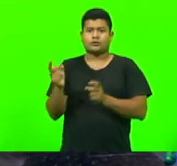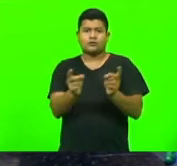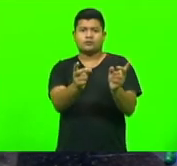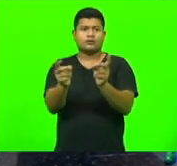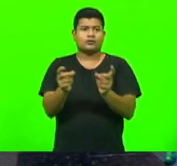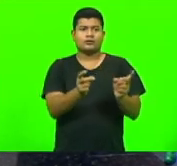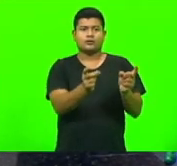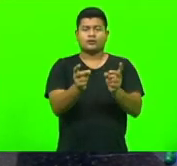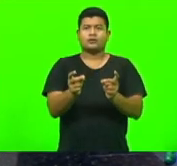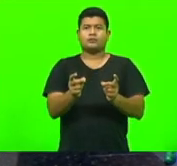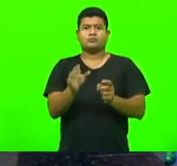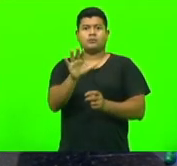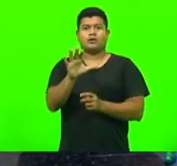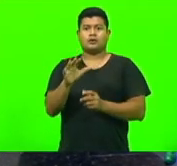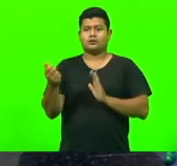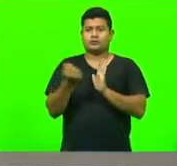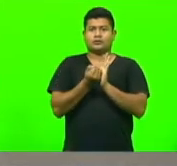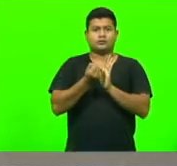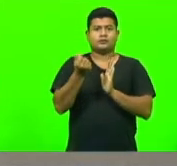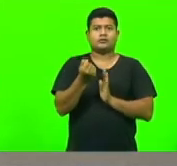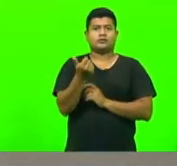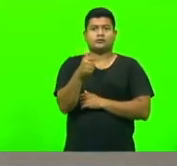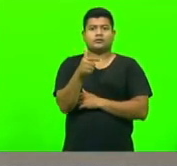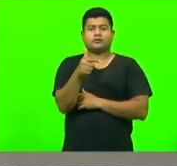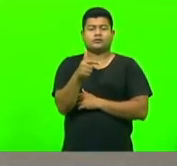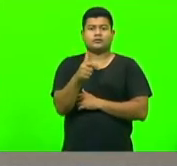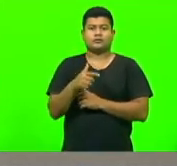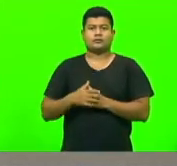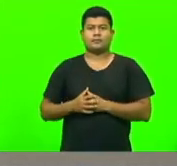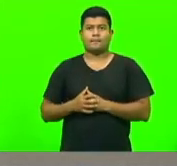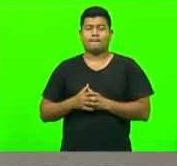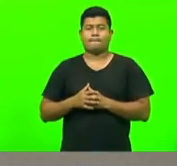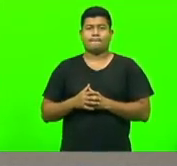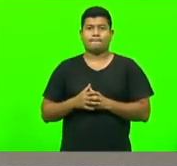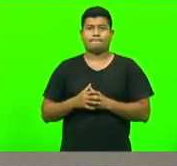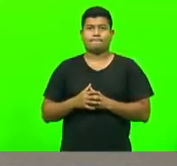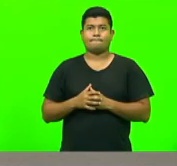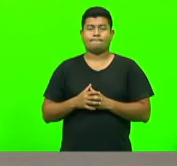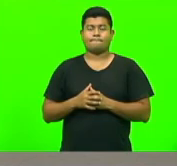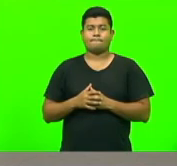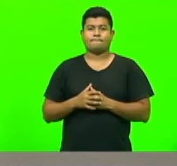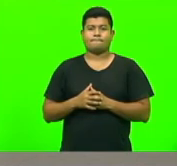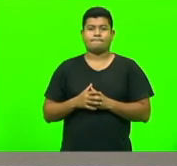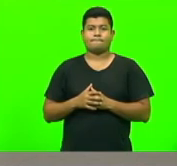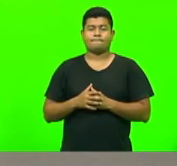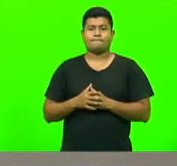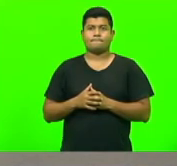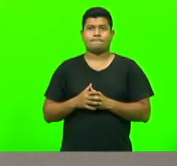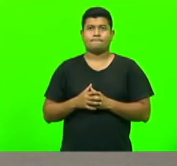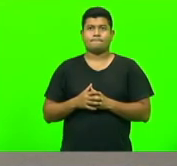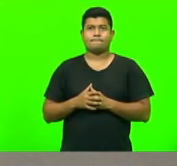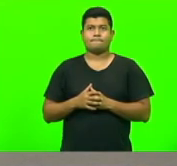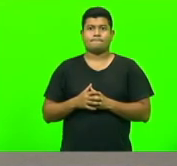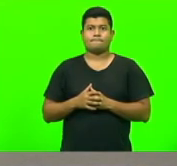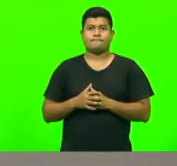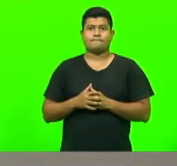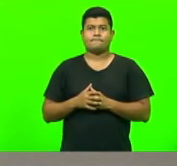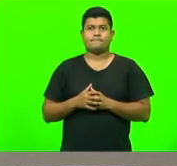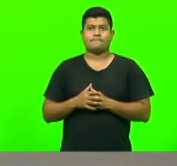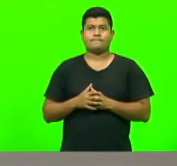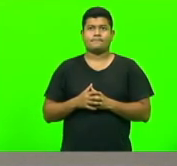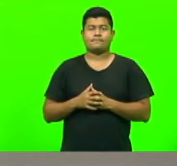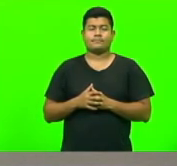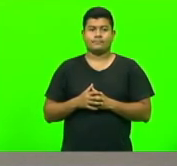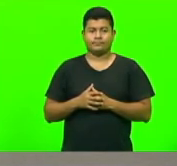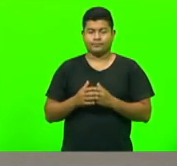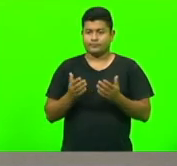projeto. Só isso, presidente. Mas depois, no discorrer do próprio projeto, ele deixa isso bem especificado. Eu peço a compreensão dos